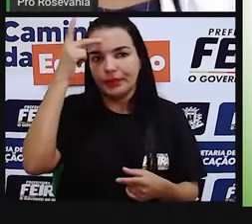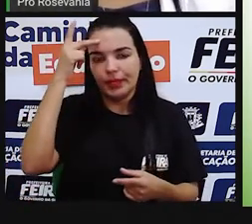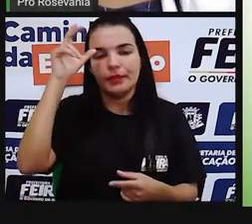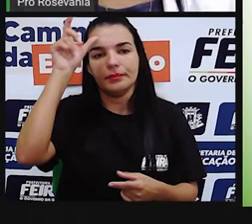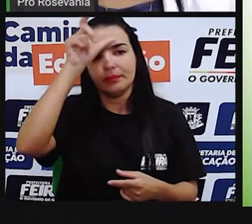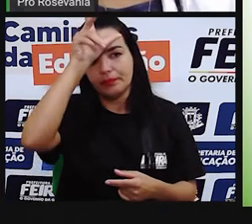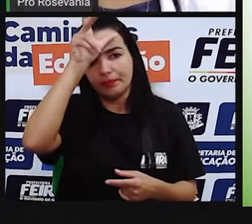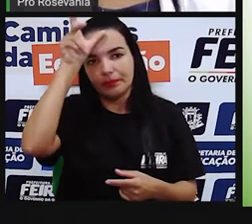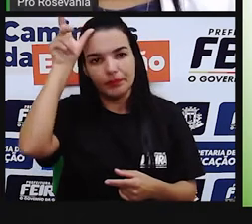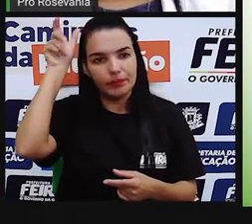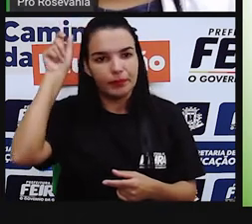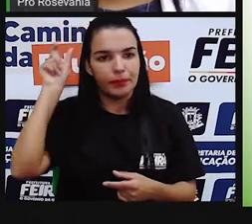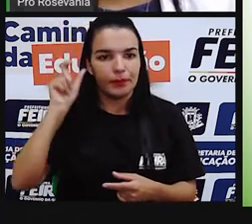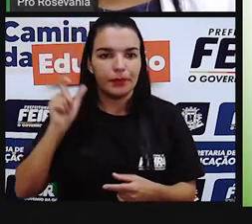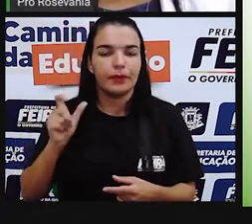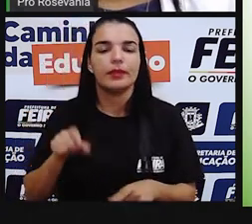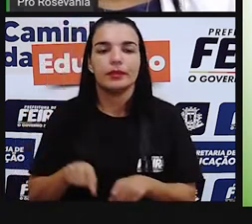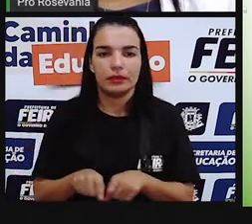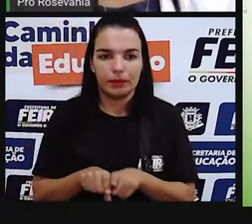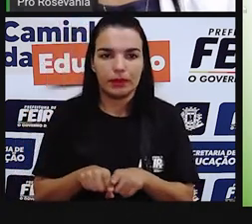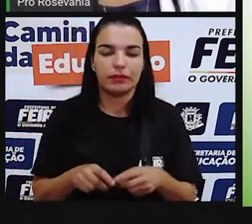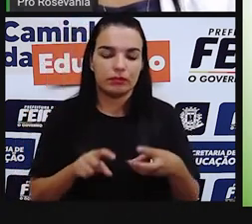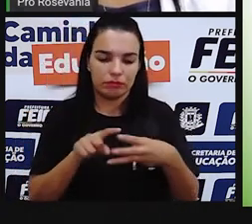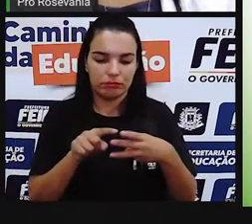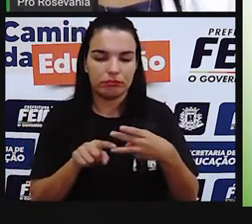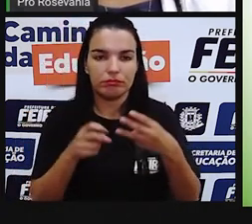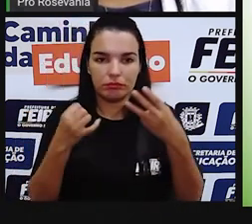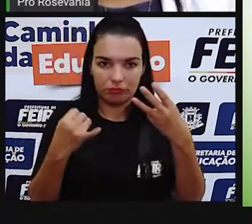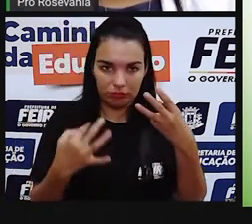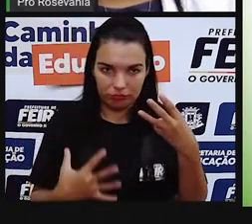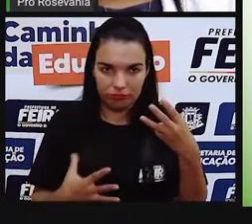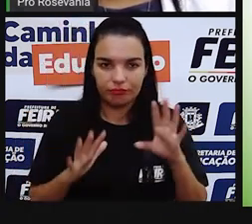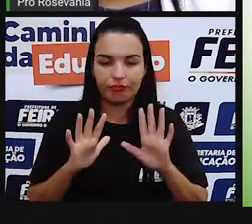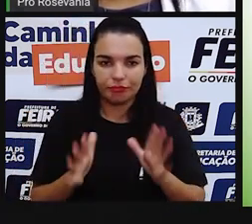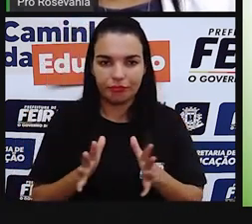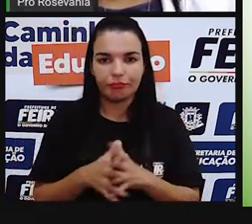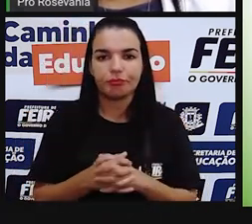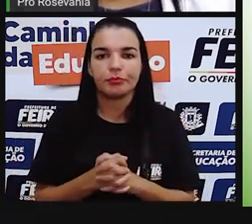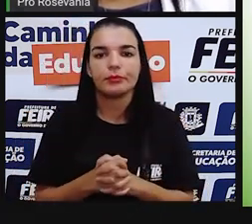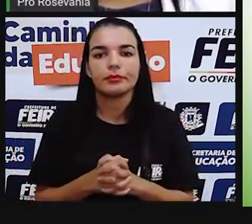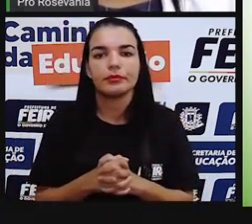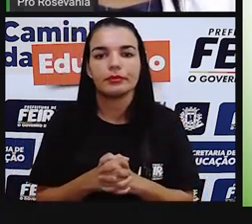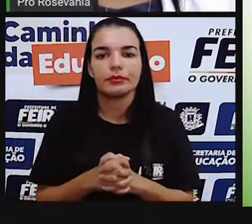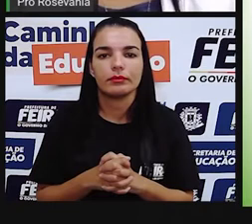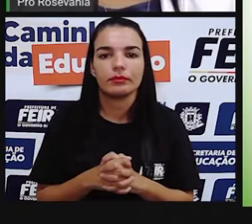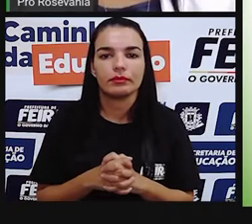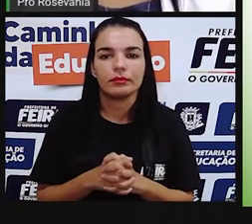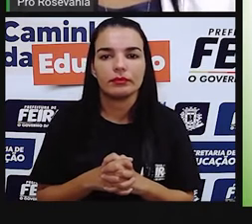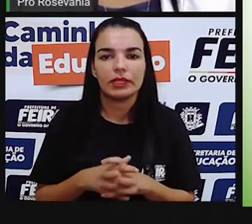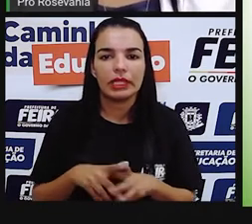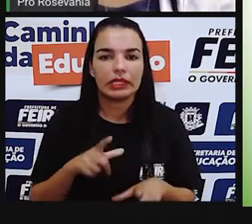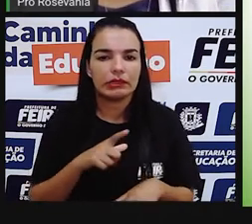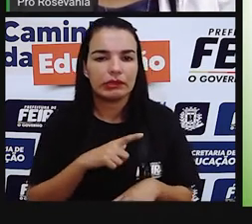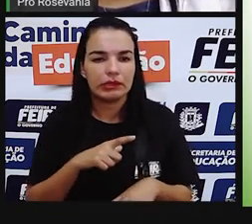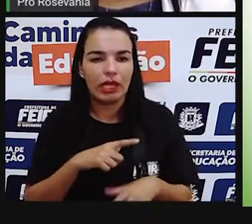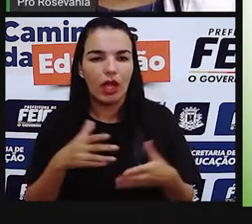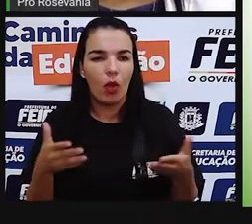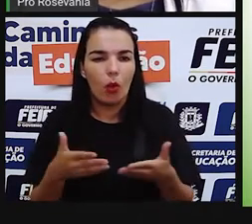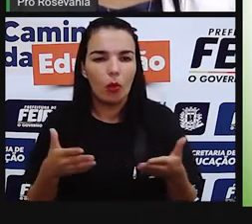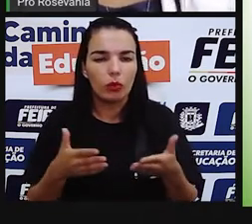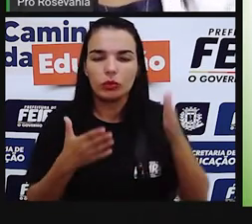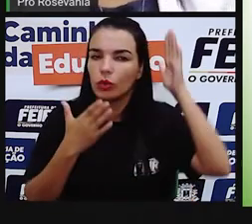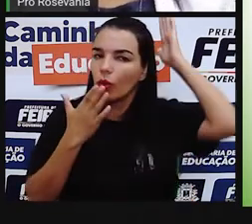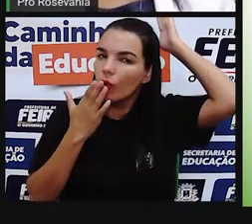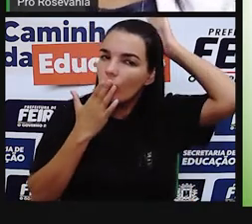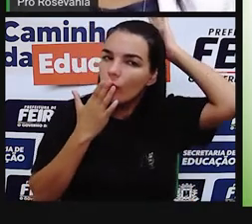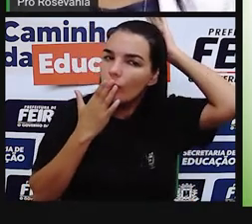Os povos indígenas, só para a gente entender, né, que a gente tem hoje no nosso país, eles não são os povos